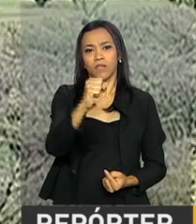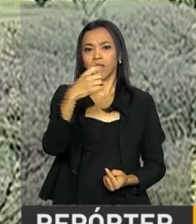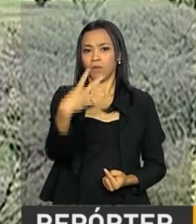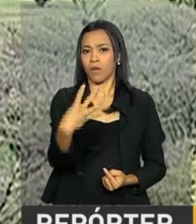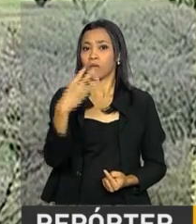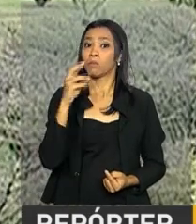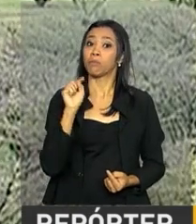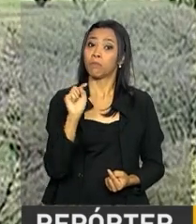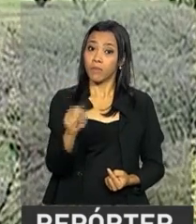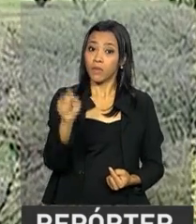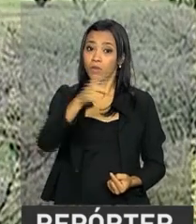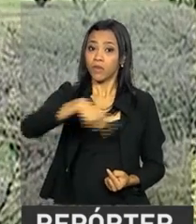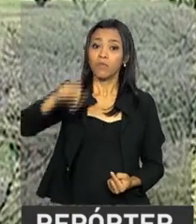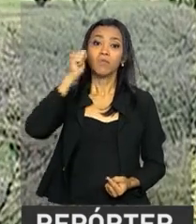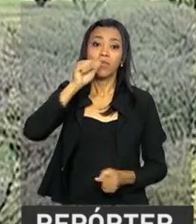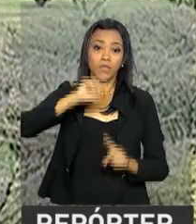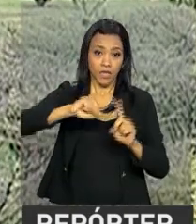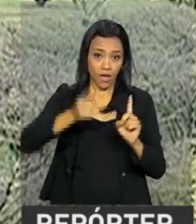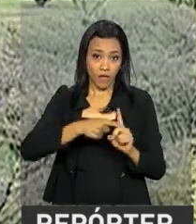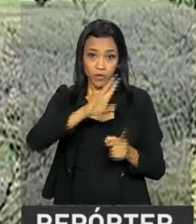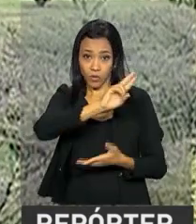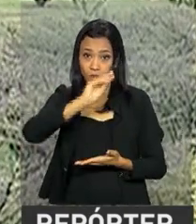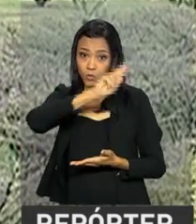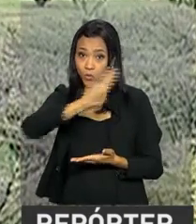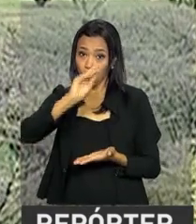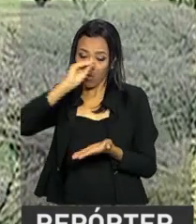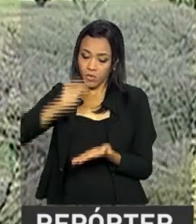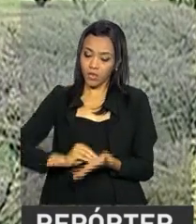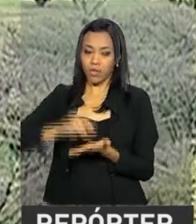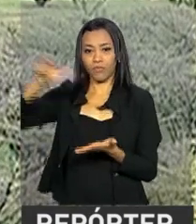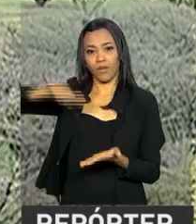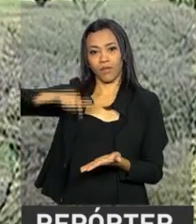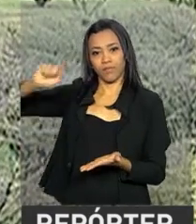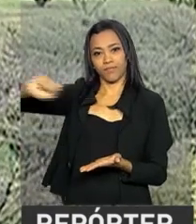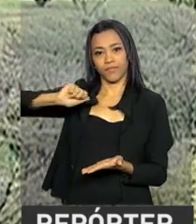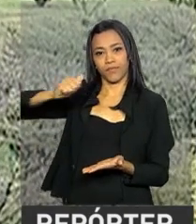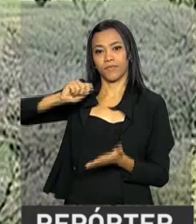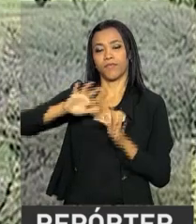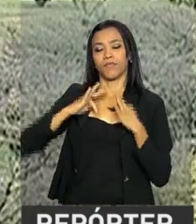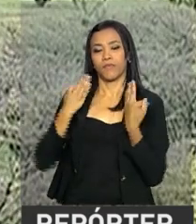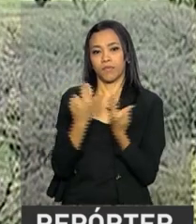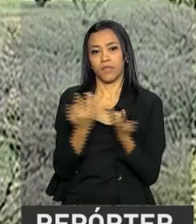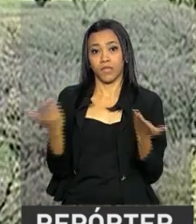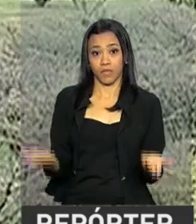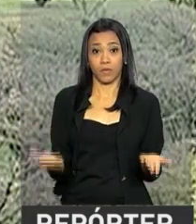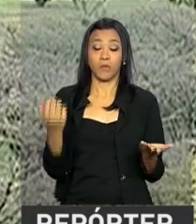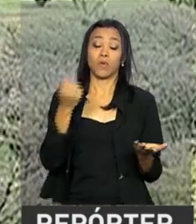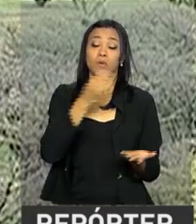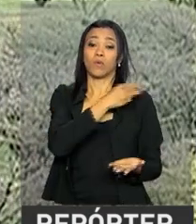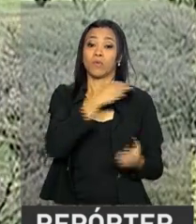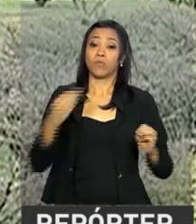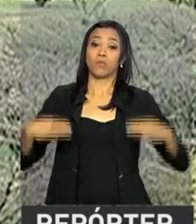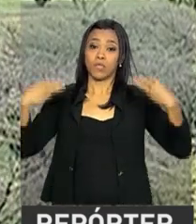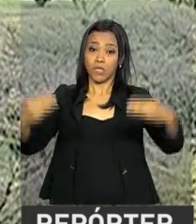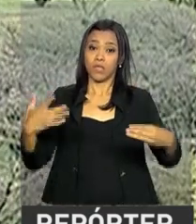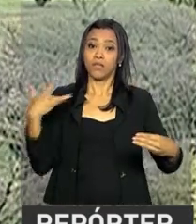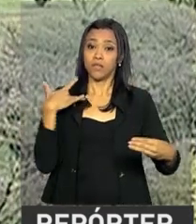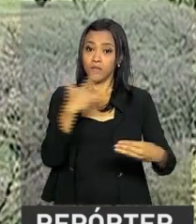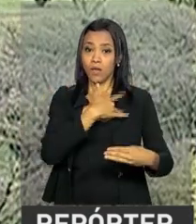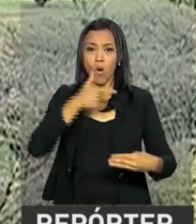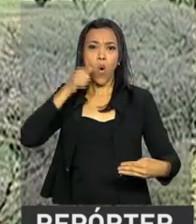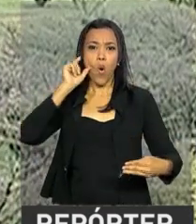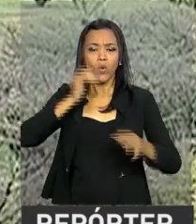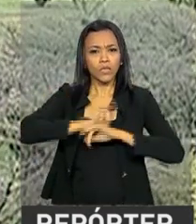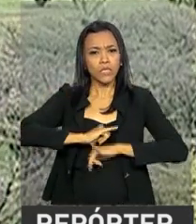mil grávidas inscritas no programa Bolsa Família. O Ministério da Saúde lançou ontem o edital